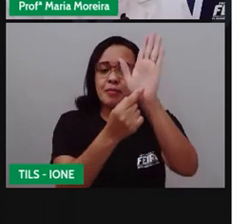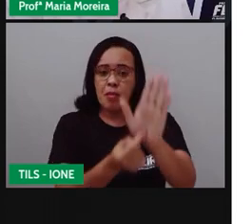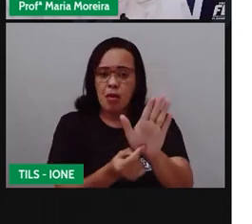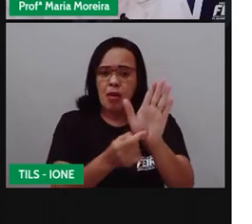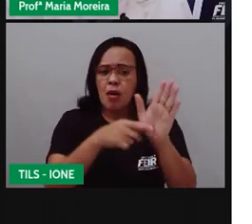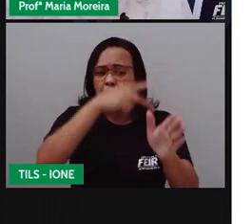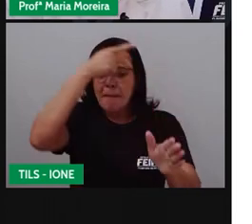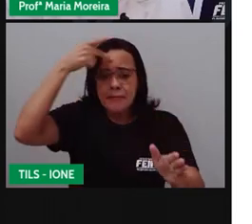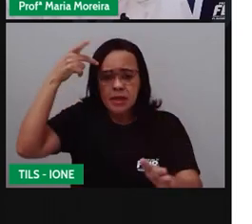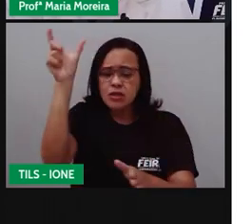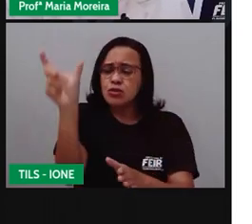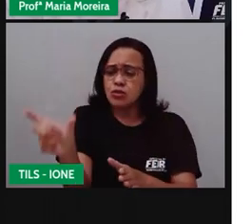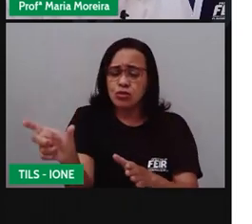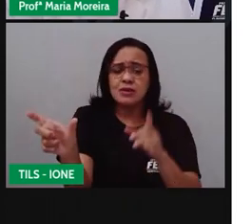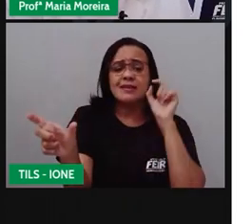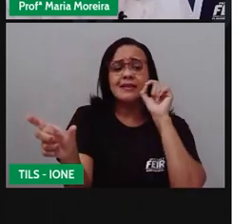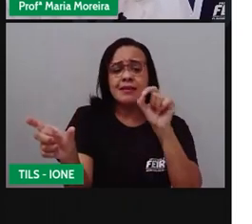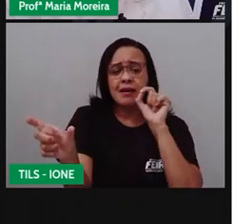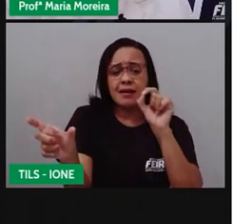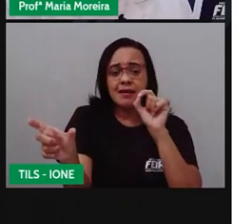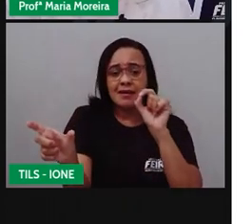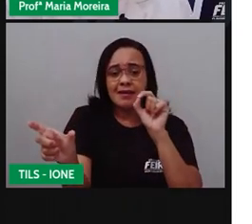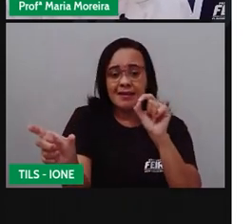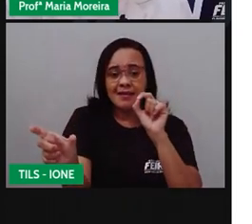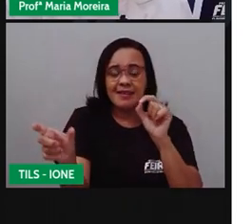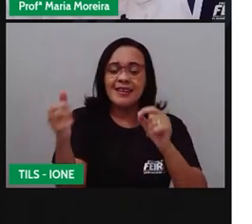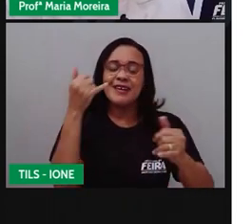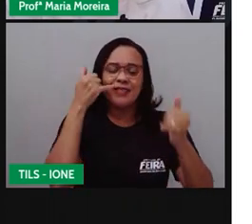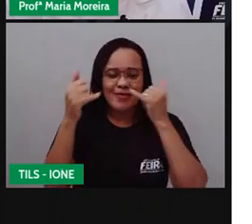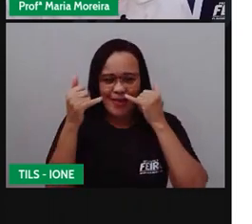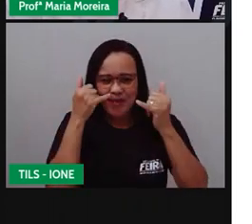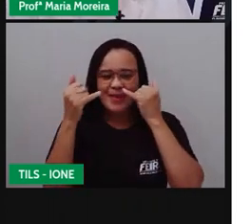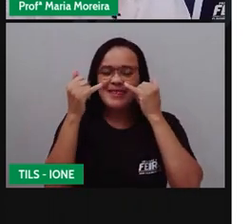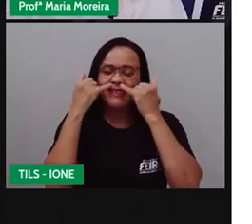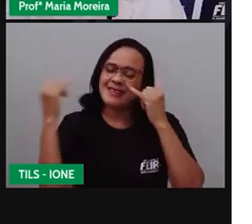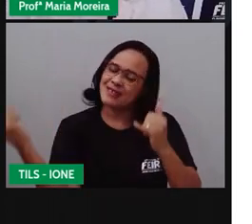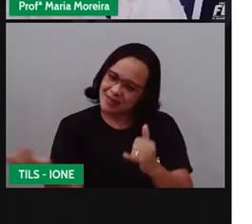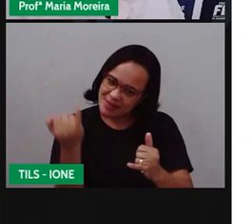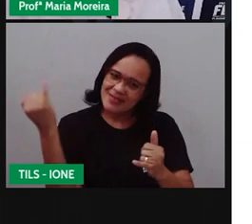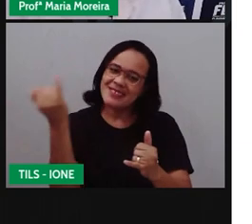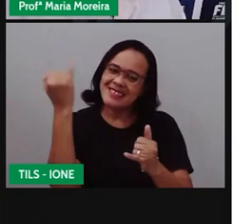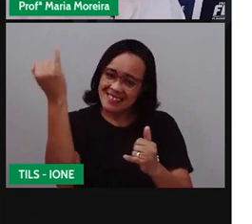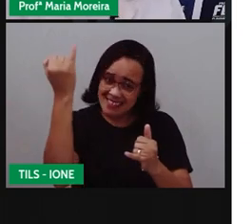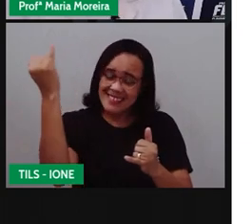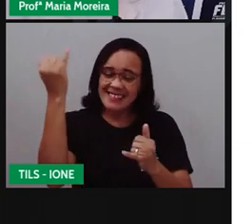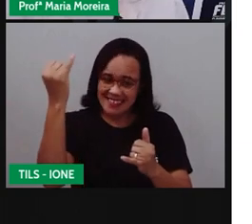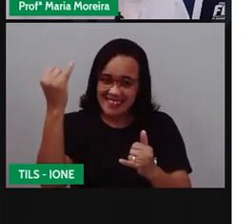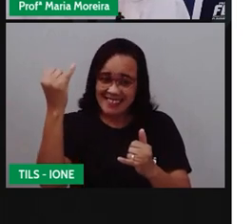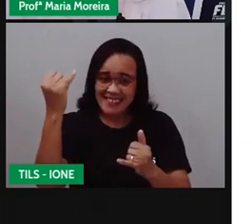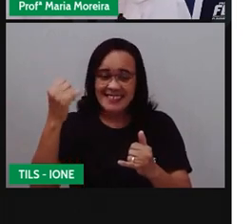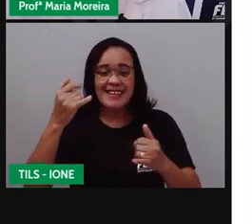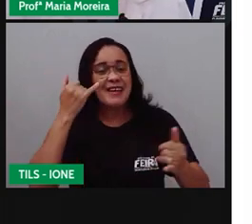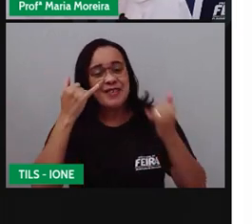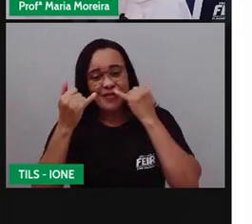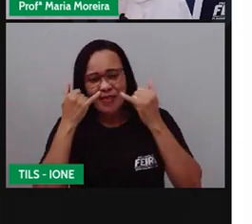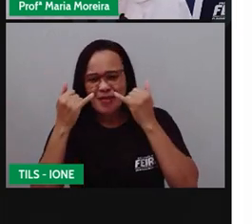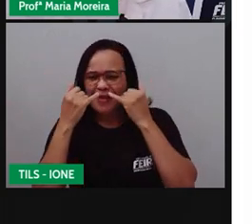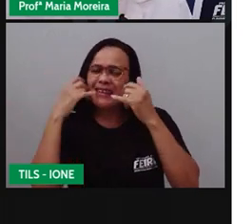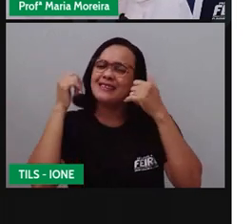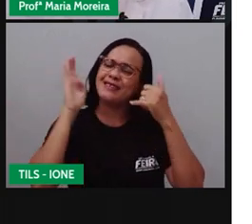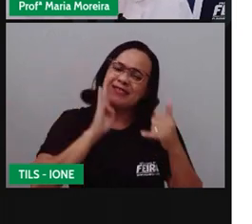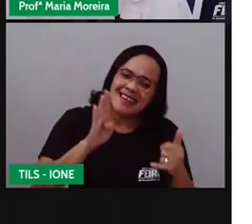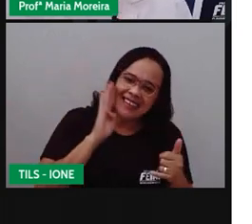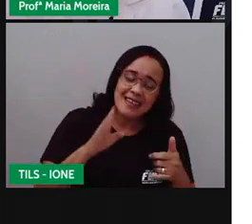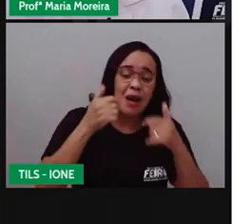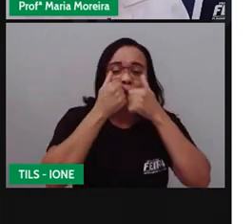a pessoa, não é isso? E informações que, ah, não, eu quero saber. Então, quanta informação bacana a Pró passou sobre Santos Dumont